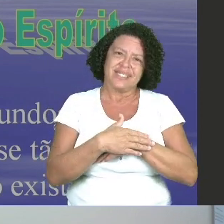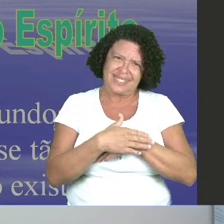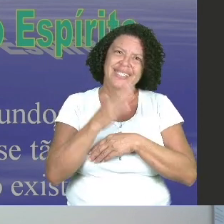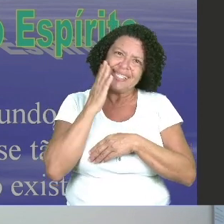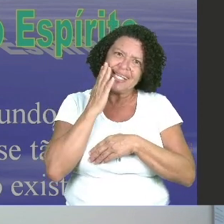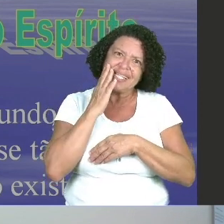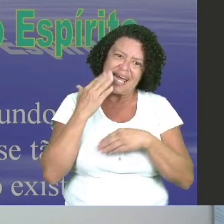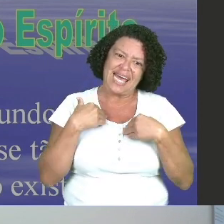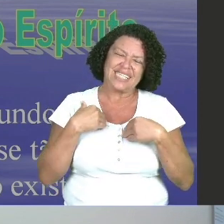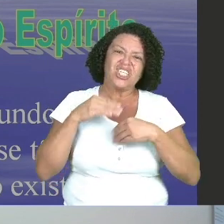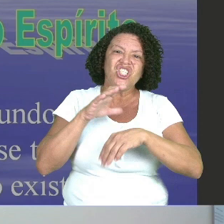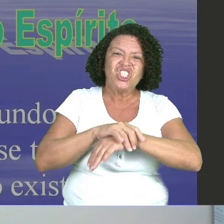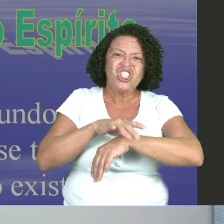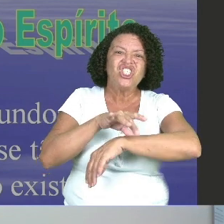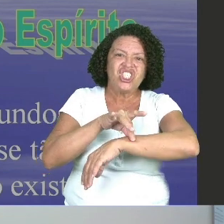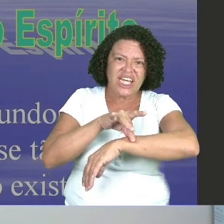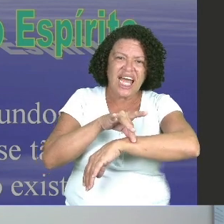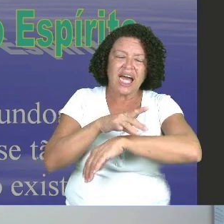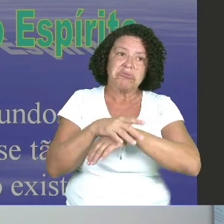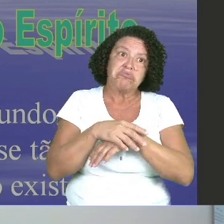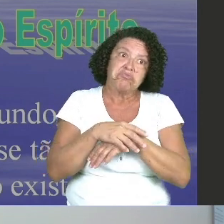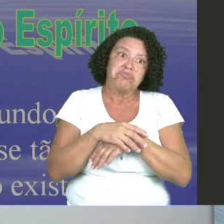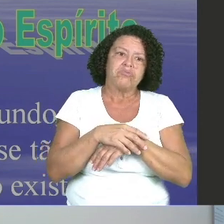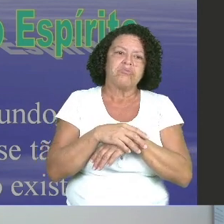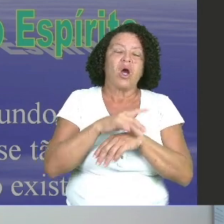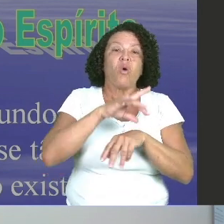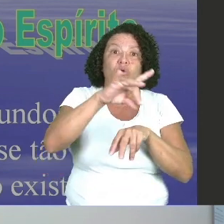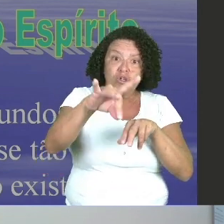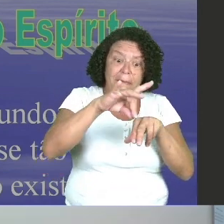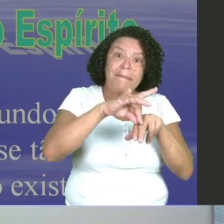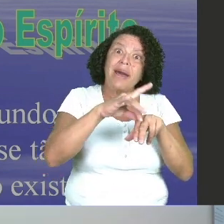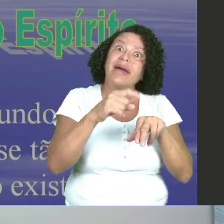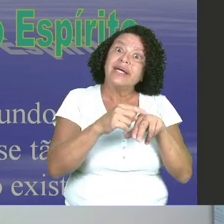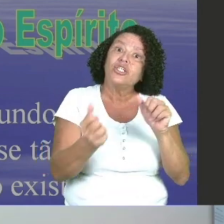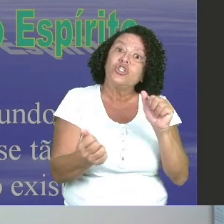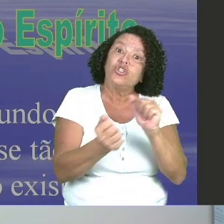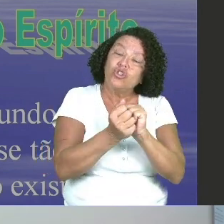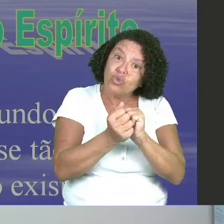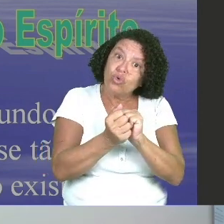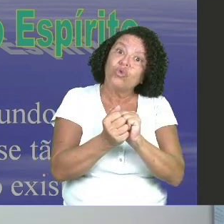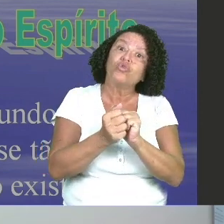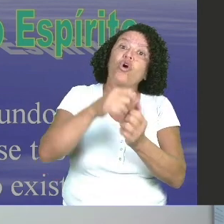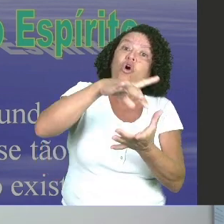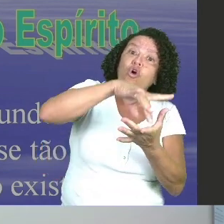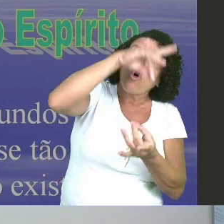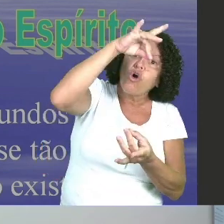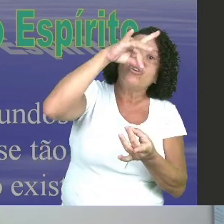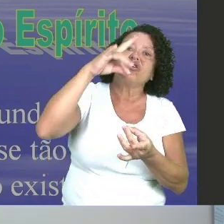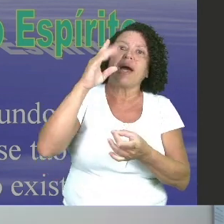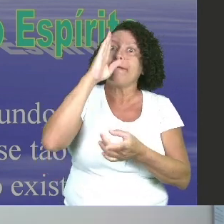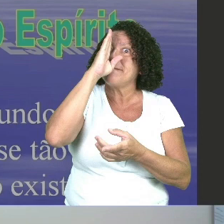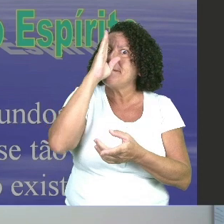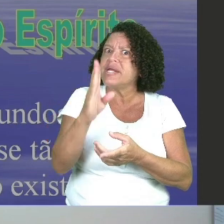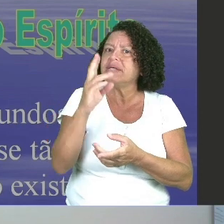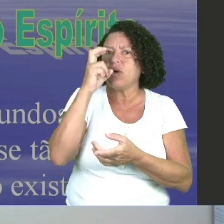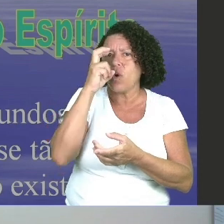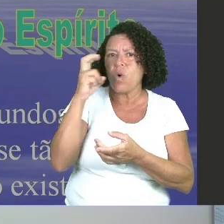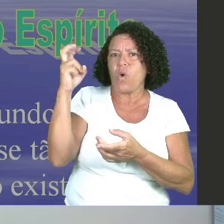esse corpo carnal, ficando praticamente o perispírito junto com o espírito, que é o princípio